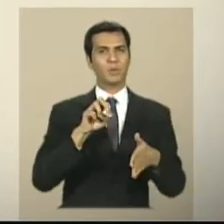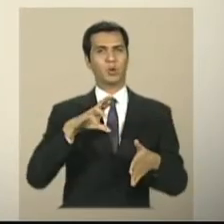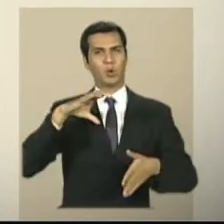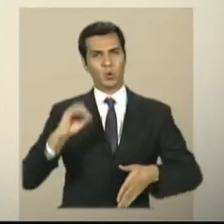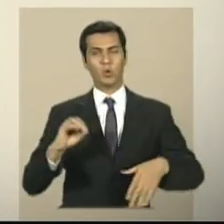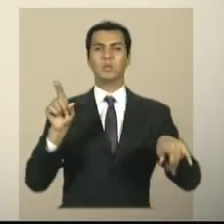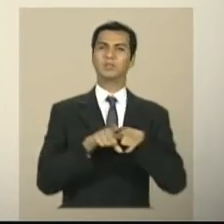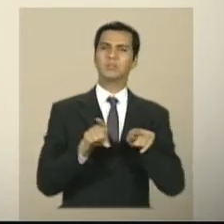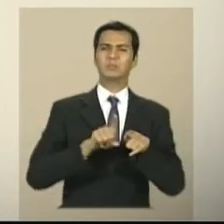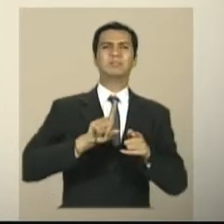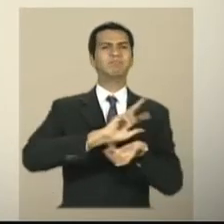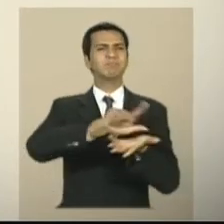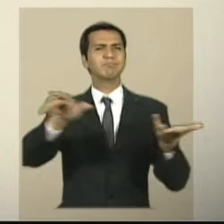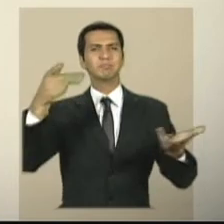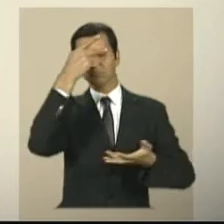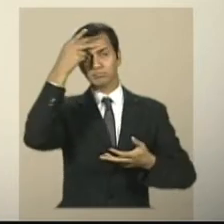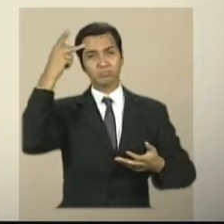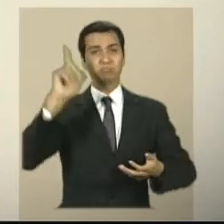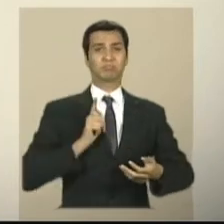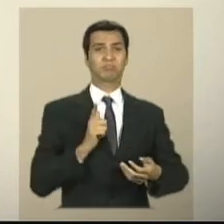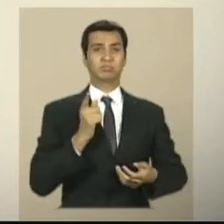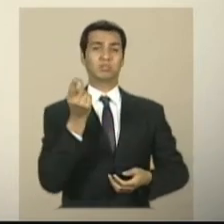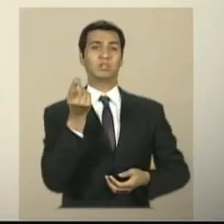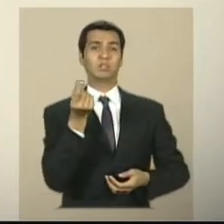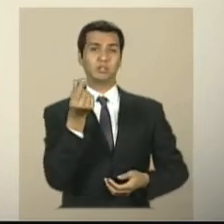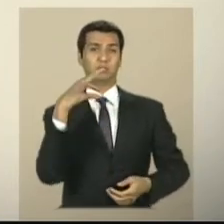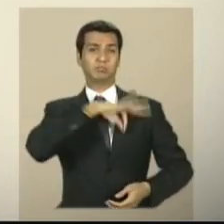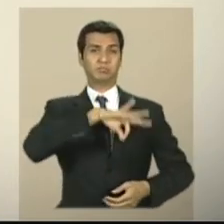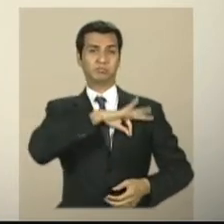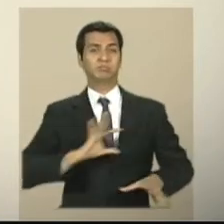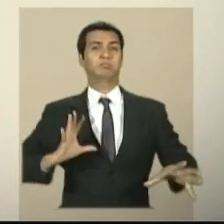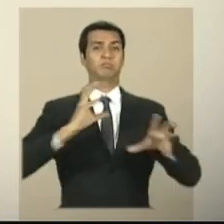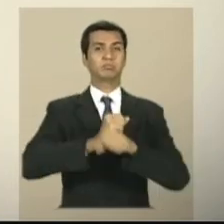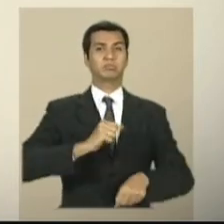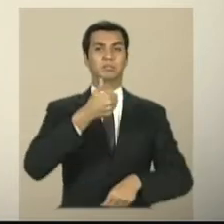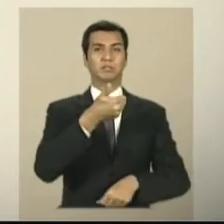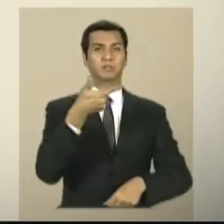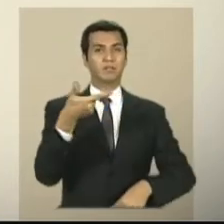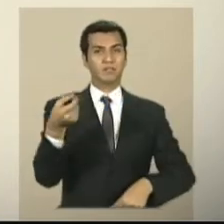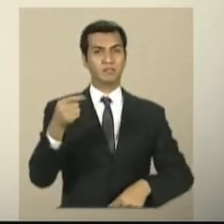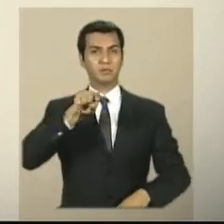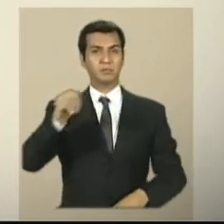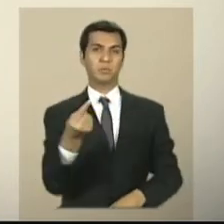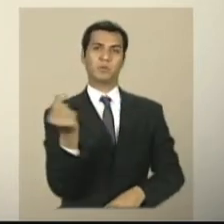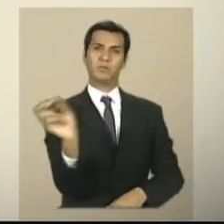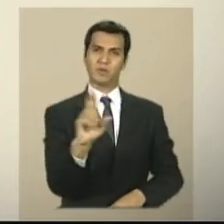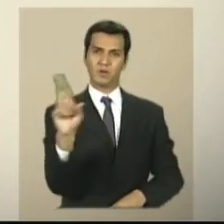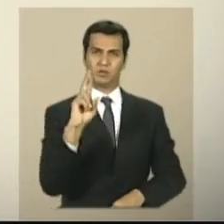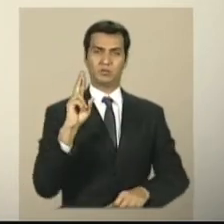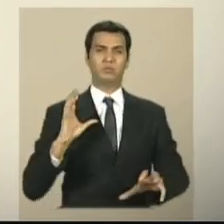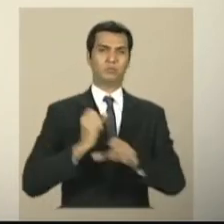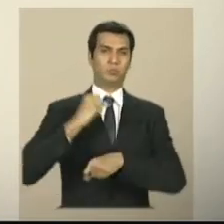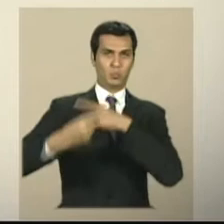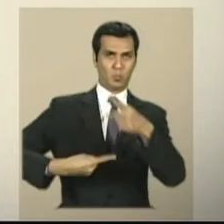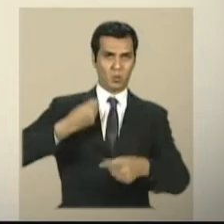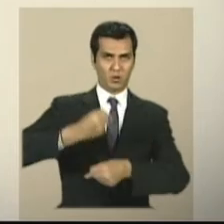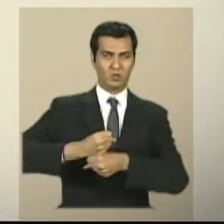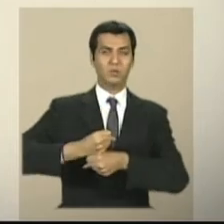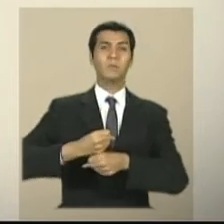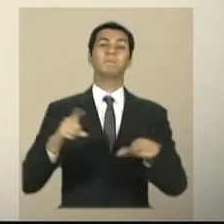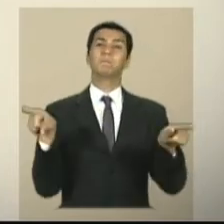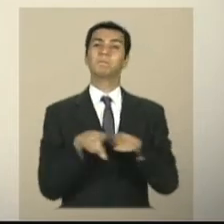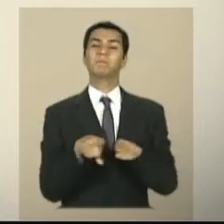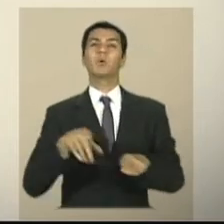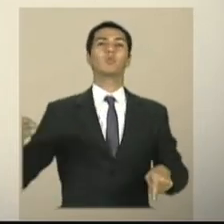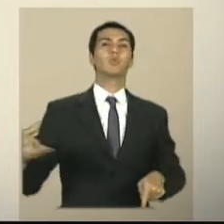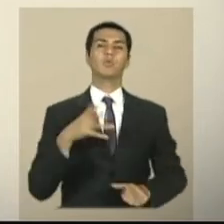também para aqueles que têm faturamento de até 120 mil e por ano outra novidade é que os